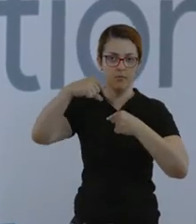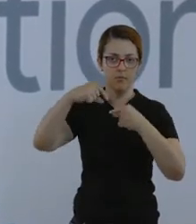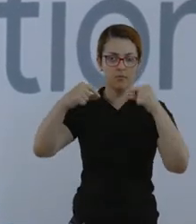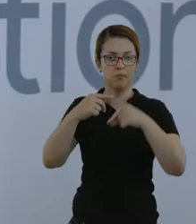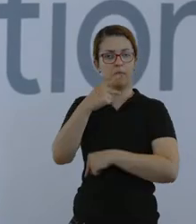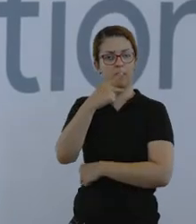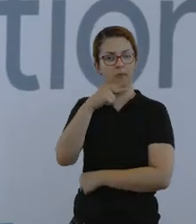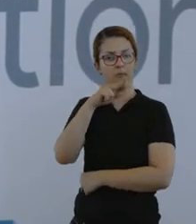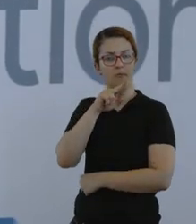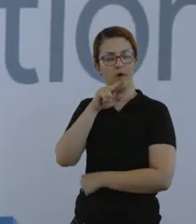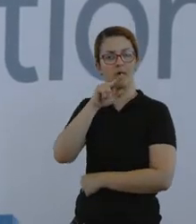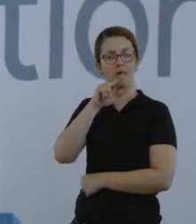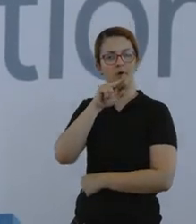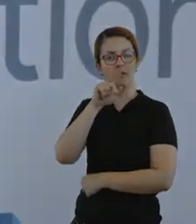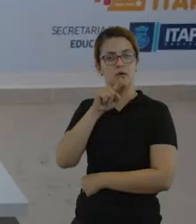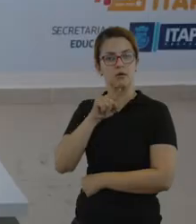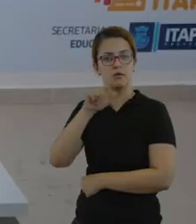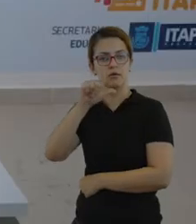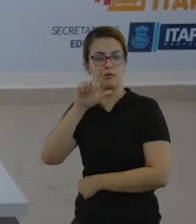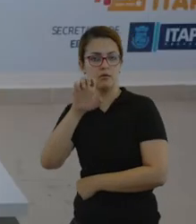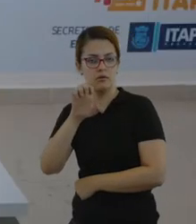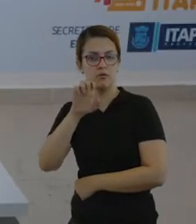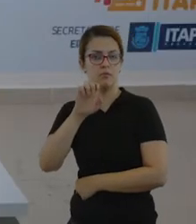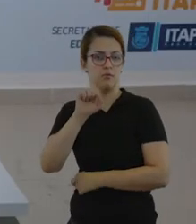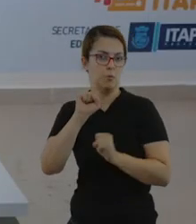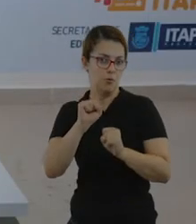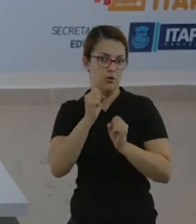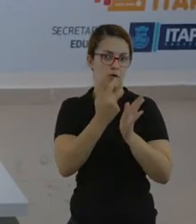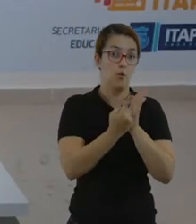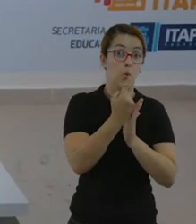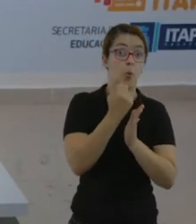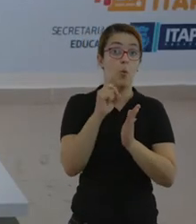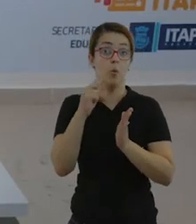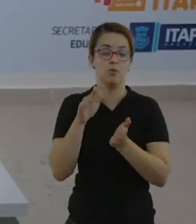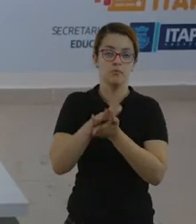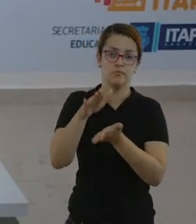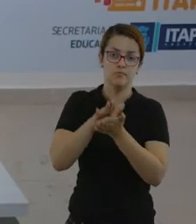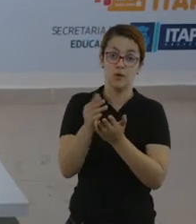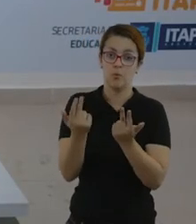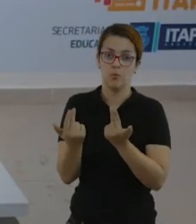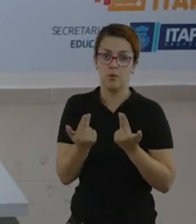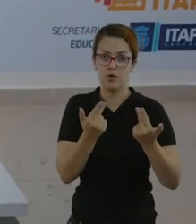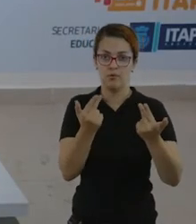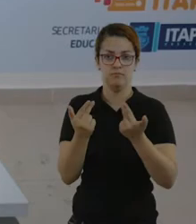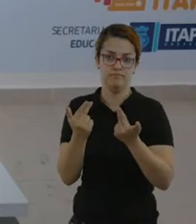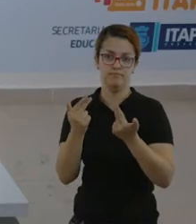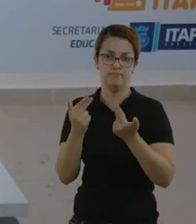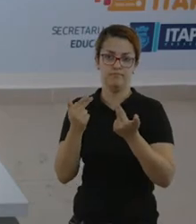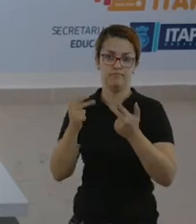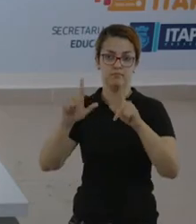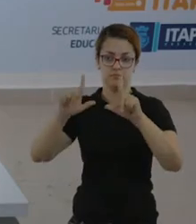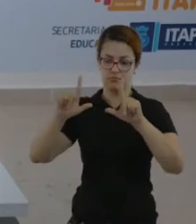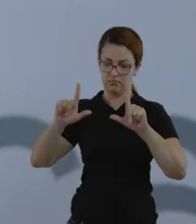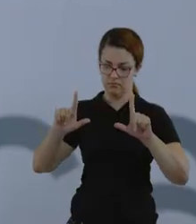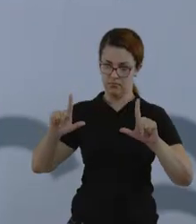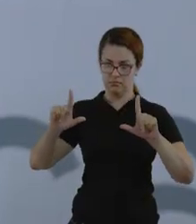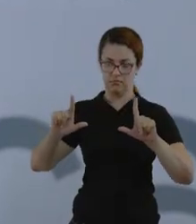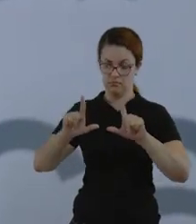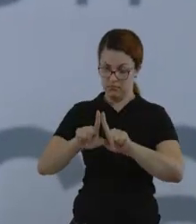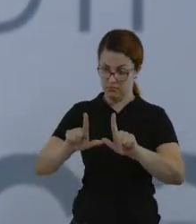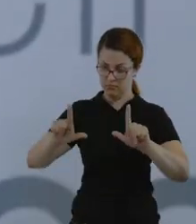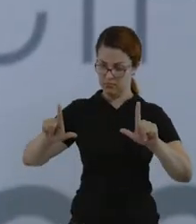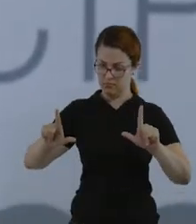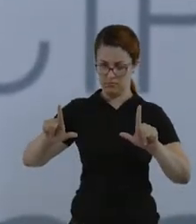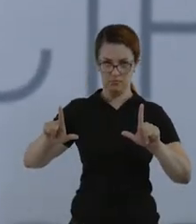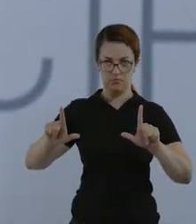de quebra-cabeça. Como funciona isso? Vocês podem desenhar ou imprimir duas imagens iguais. Uma das